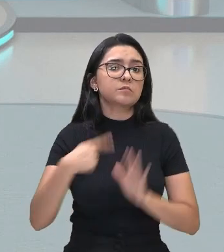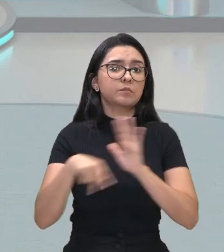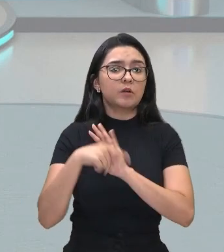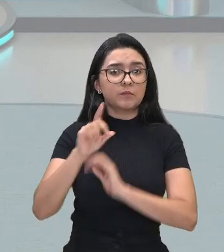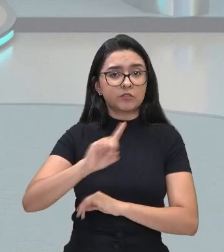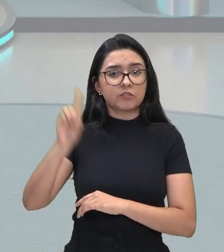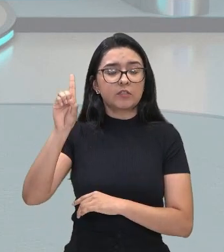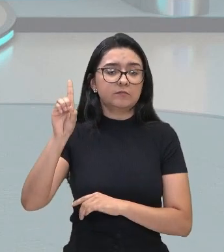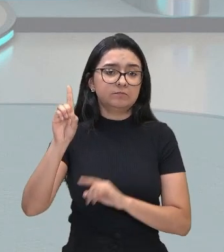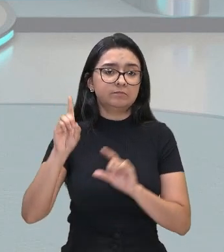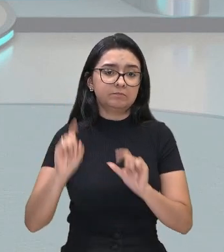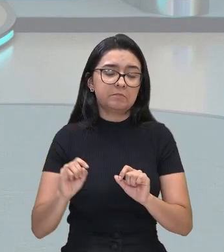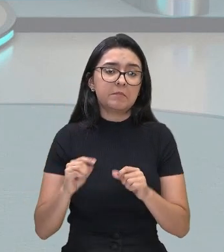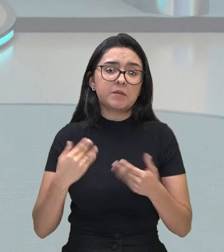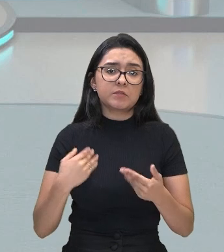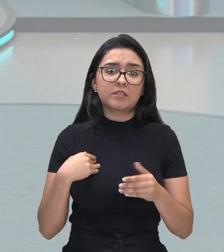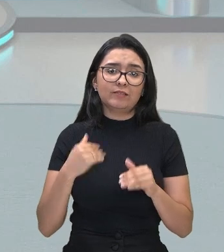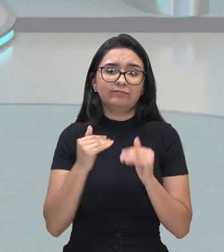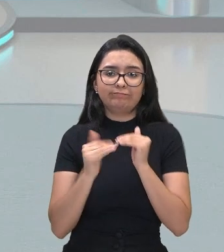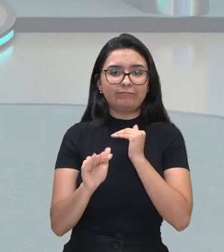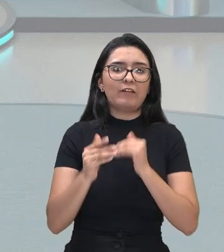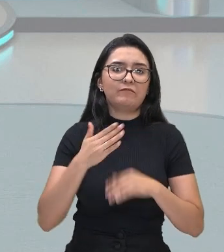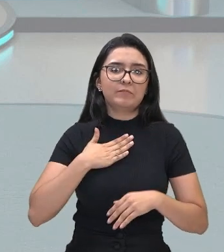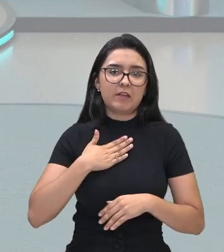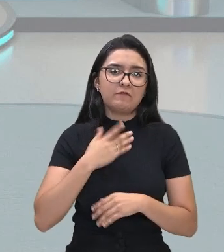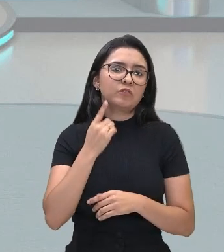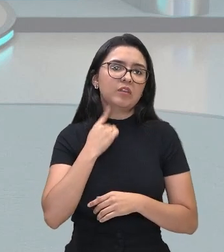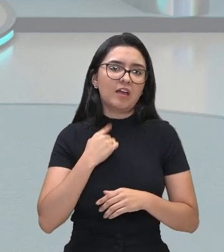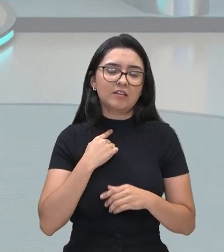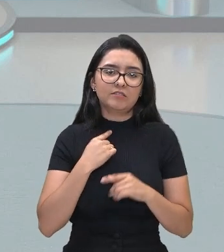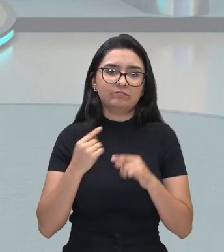que isso vá contra os seus desejos. Então,